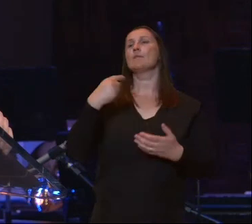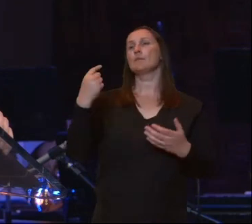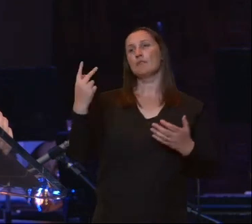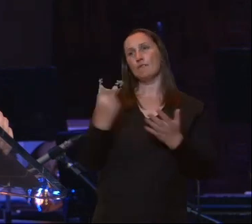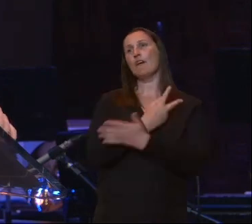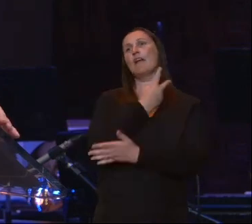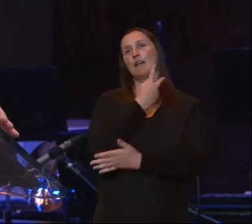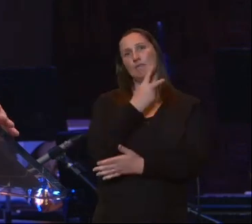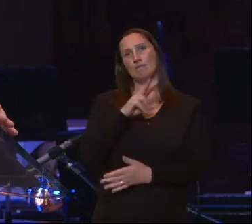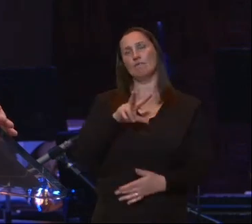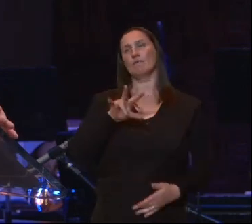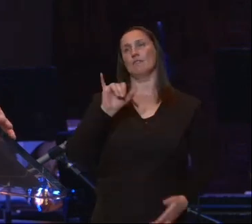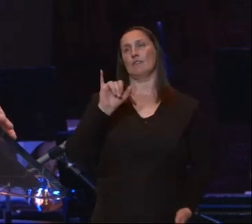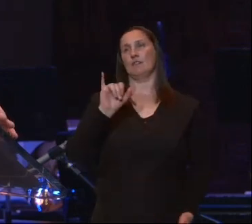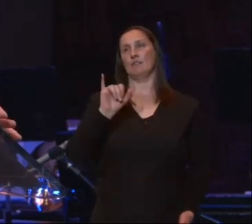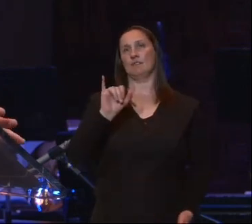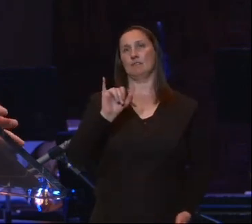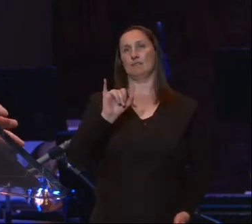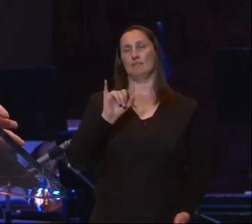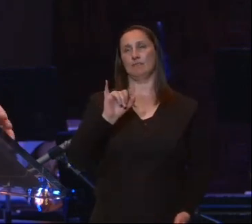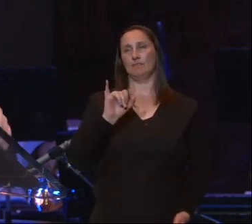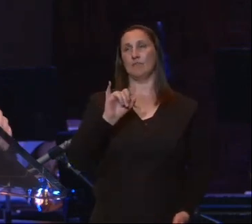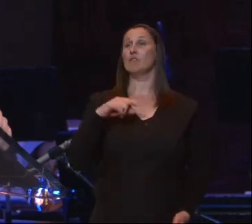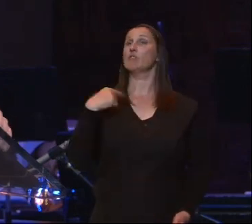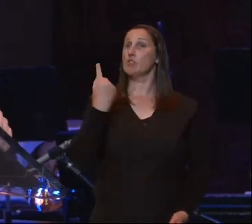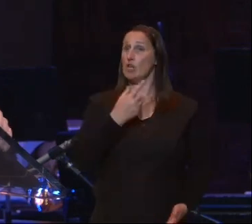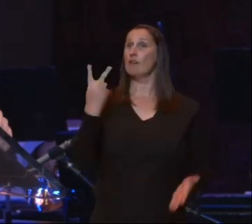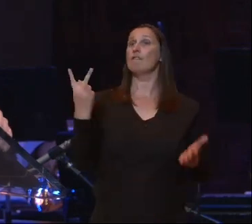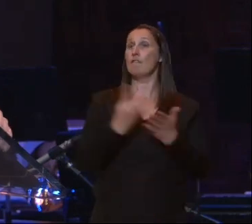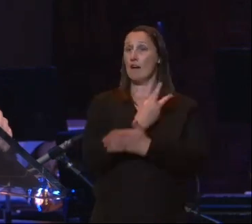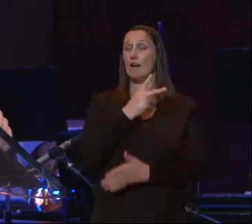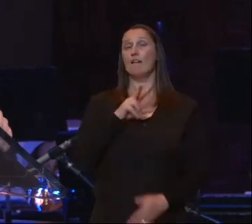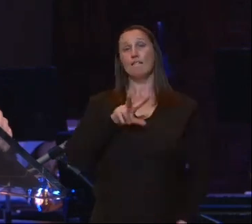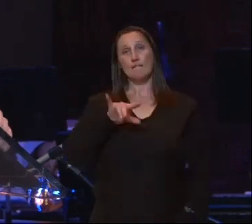boas intenções, nós vamos falhar.